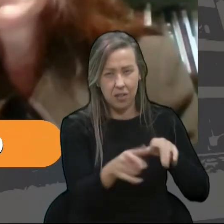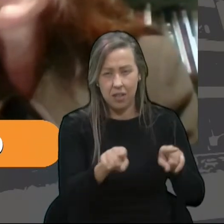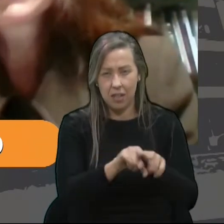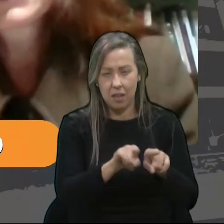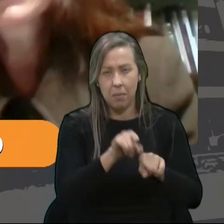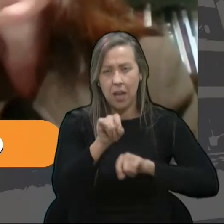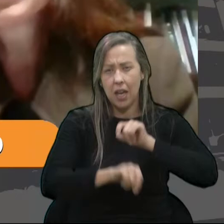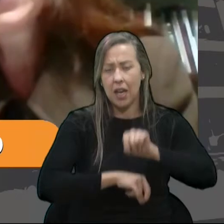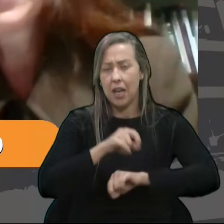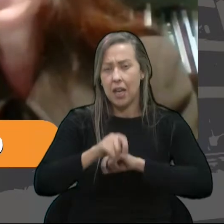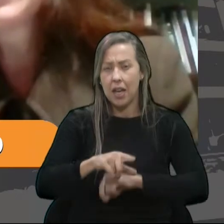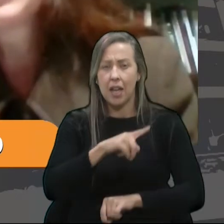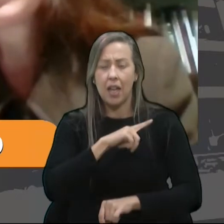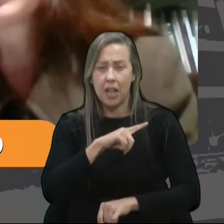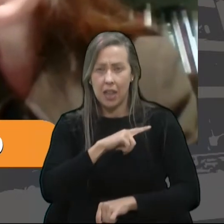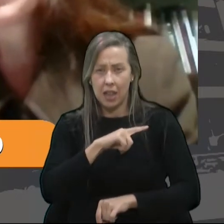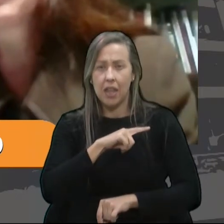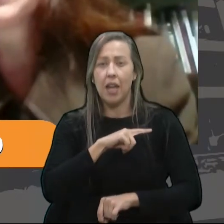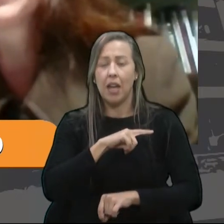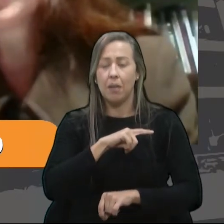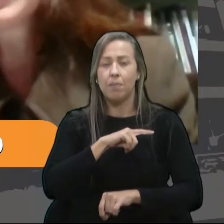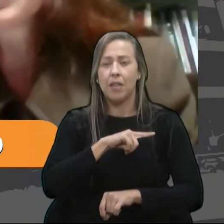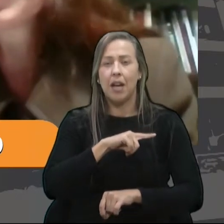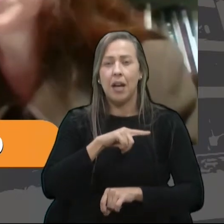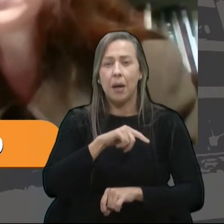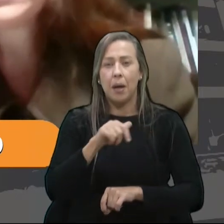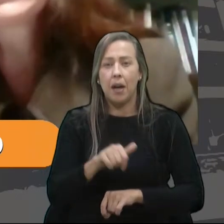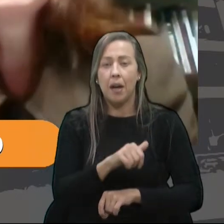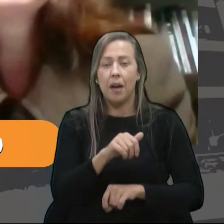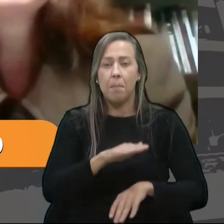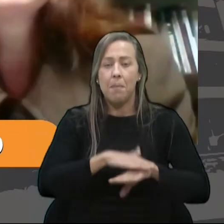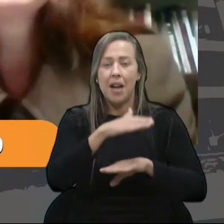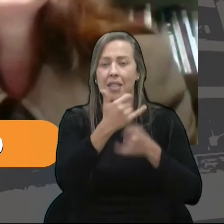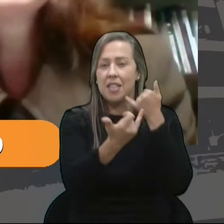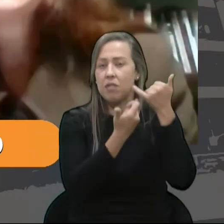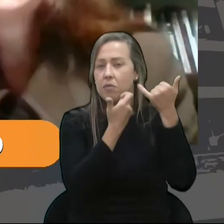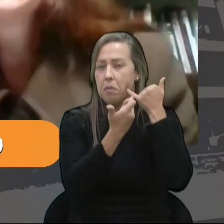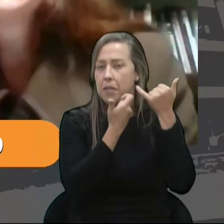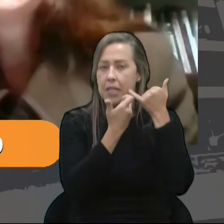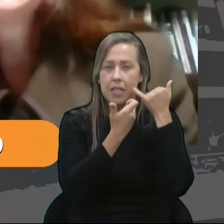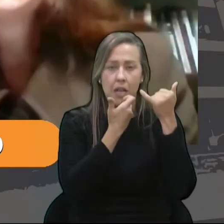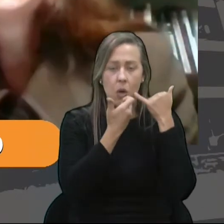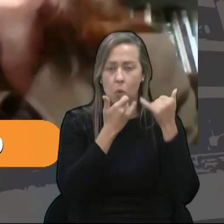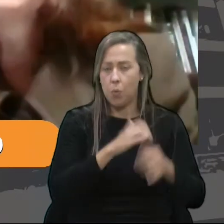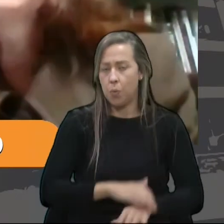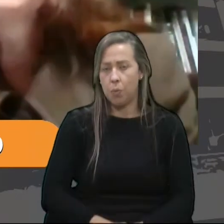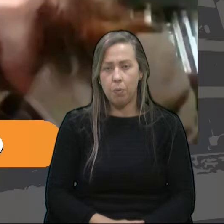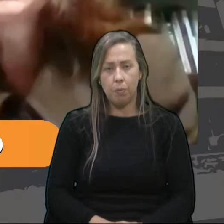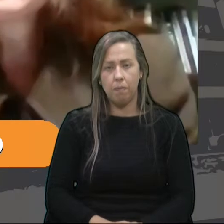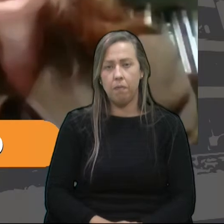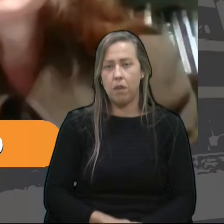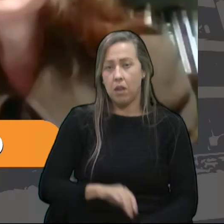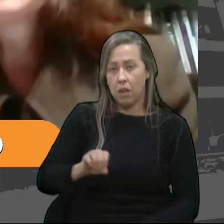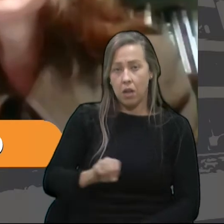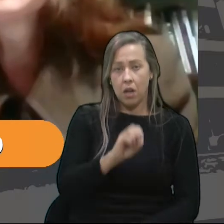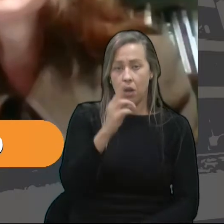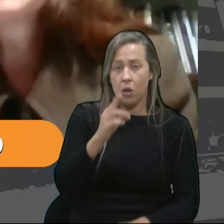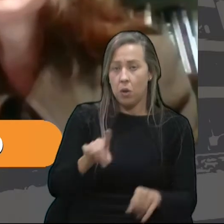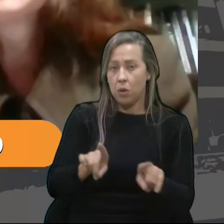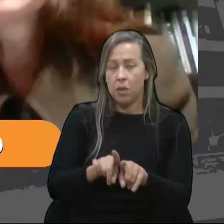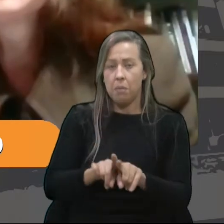ter acesso a veículos talvez menores de informação ou mesmo